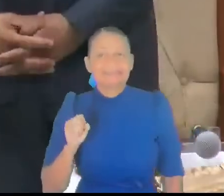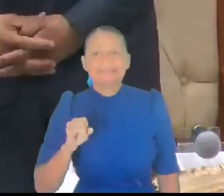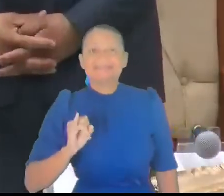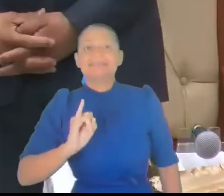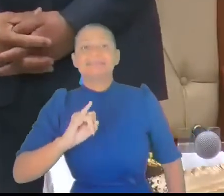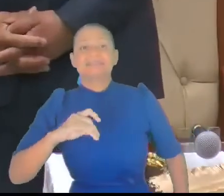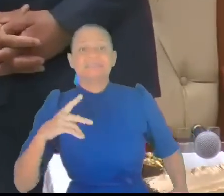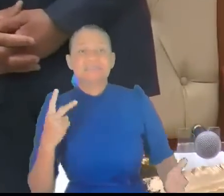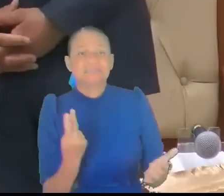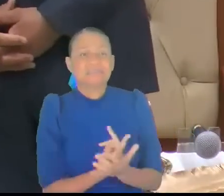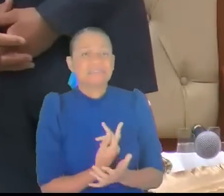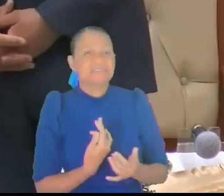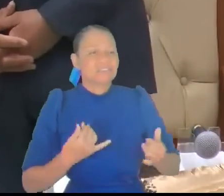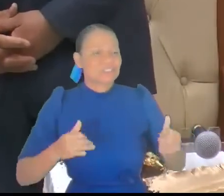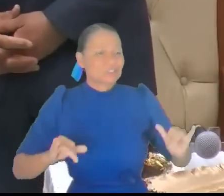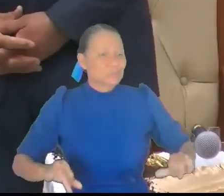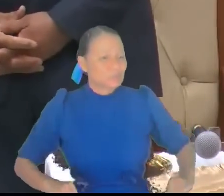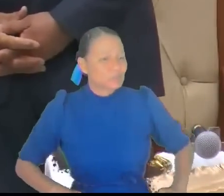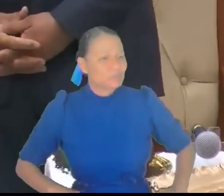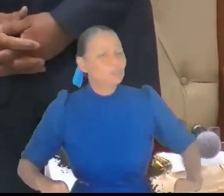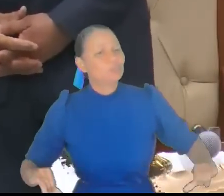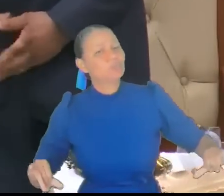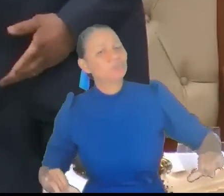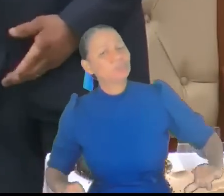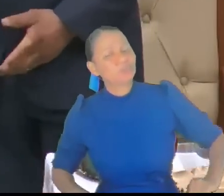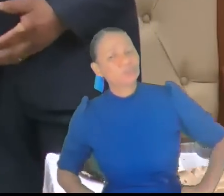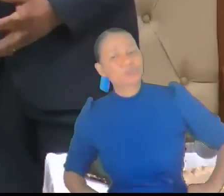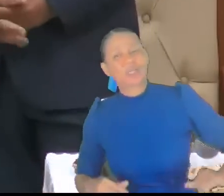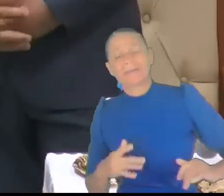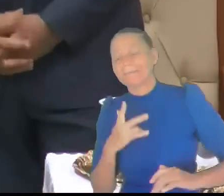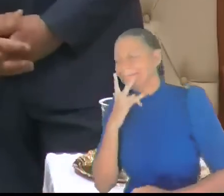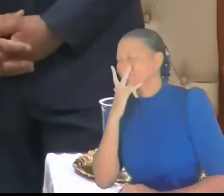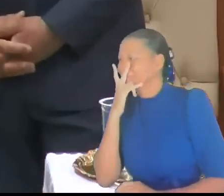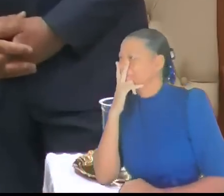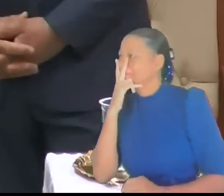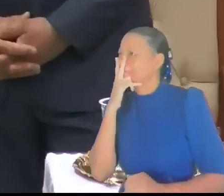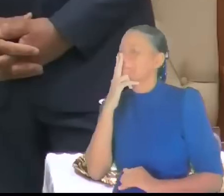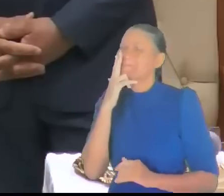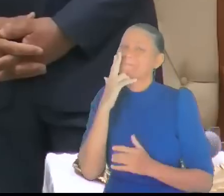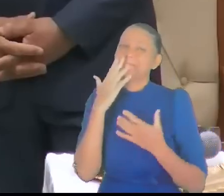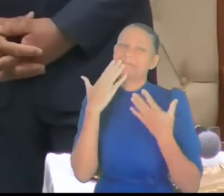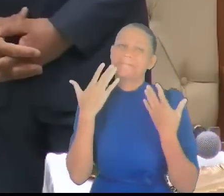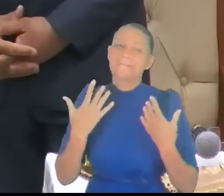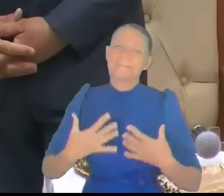é tamanha, que parece com a nau só